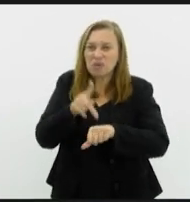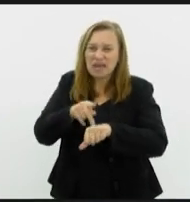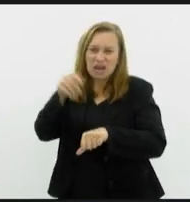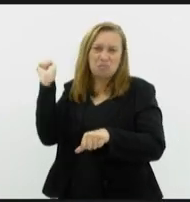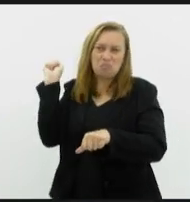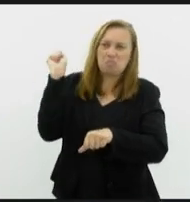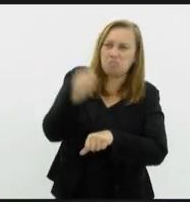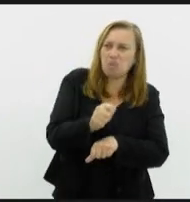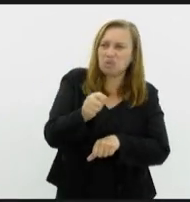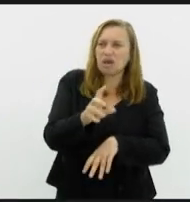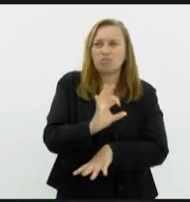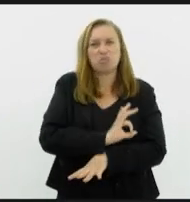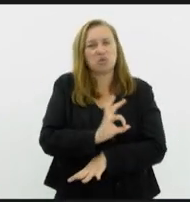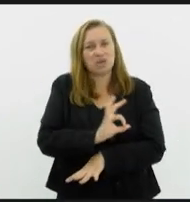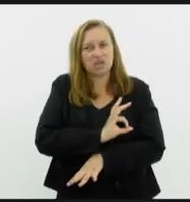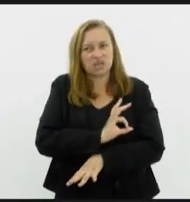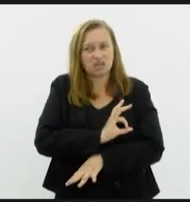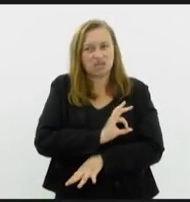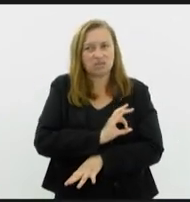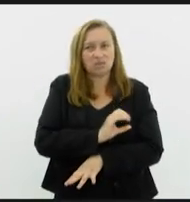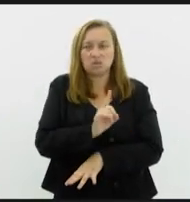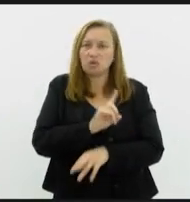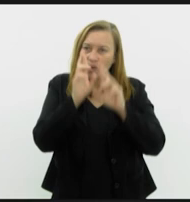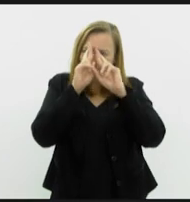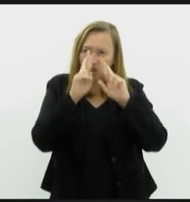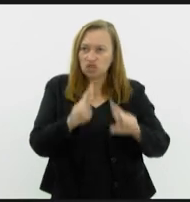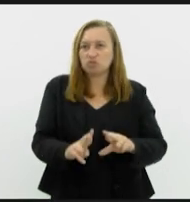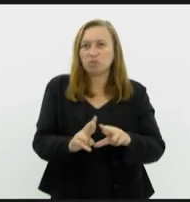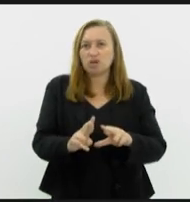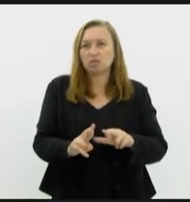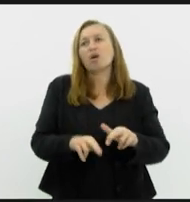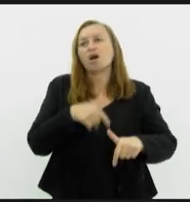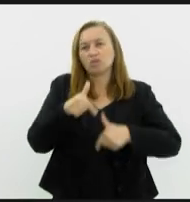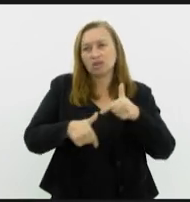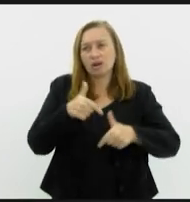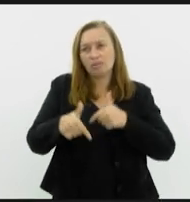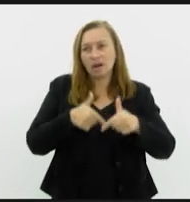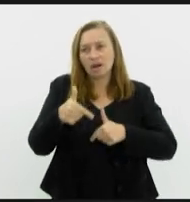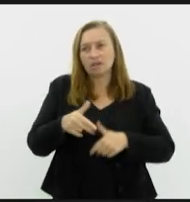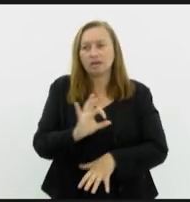Quer dizer, é um desrespeito total ao belíssimo serviço